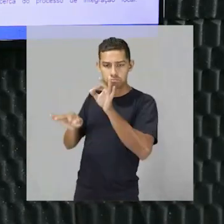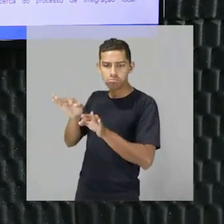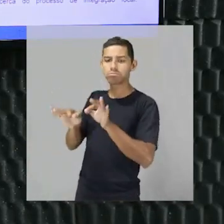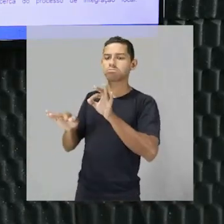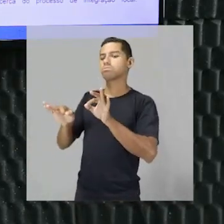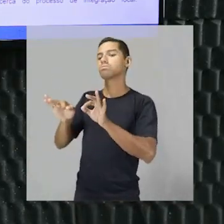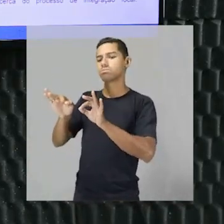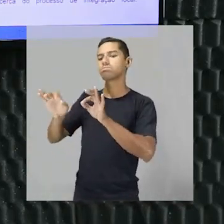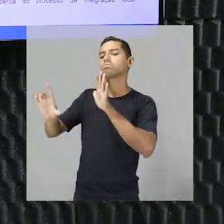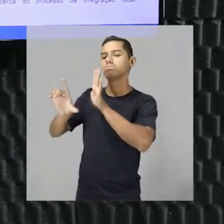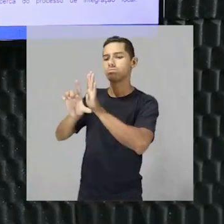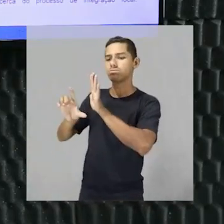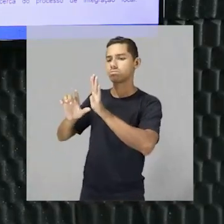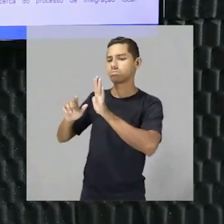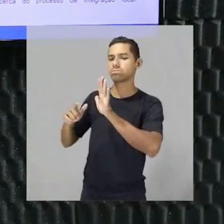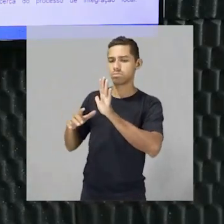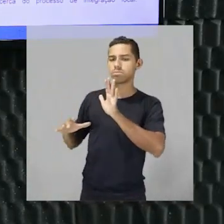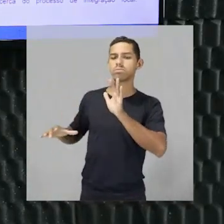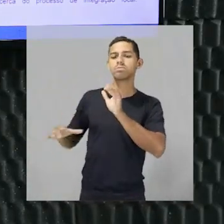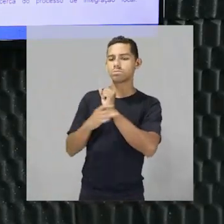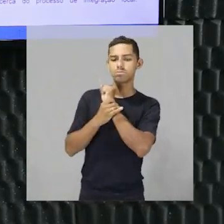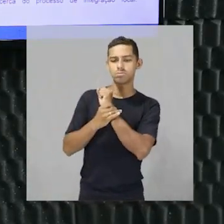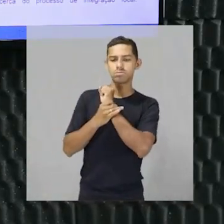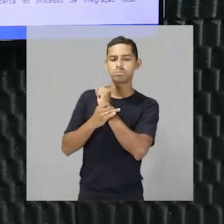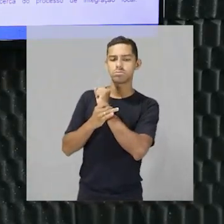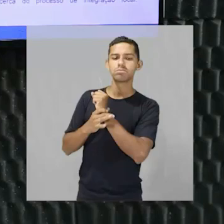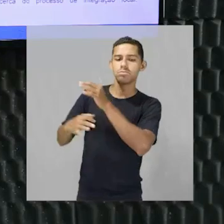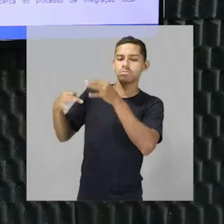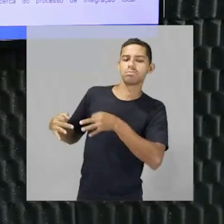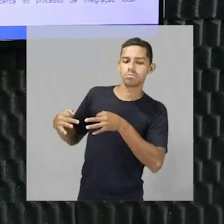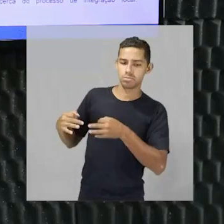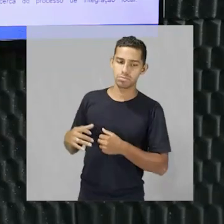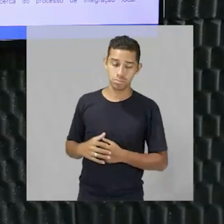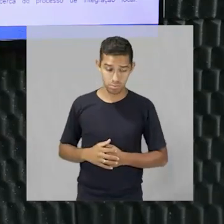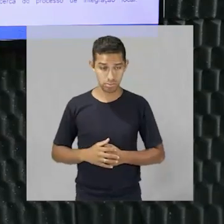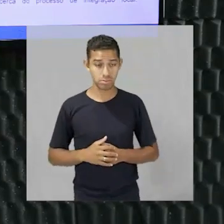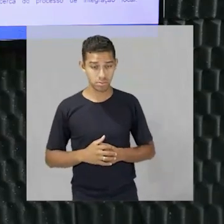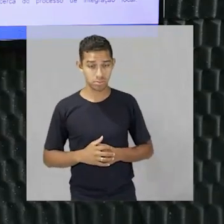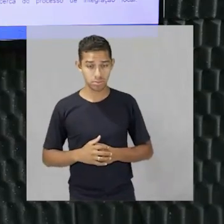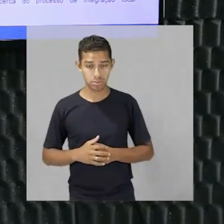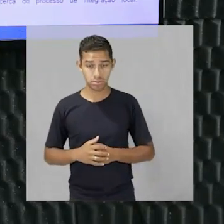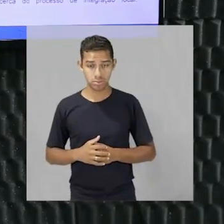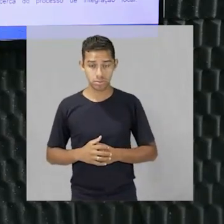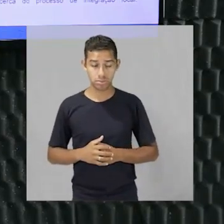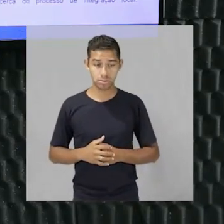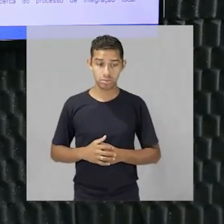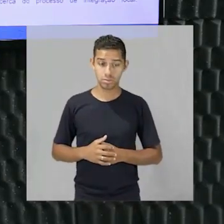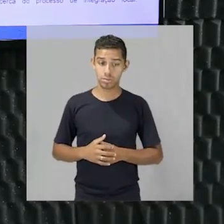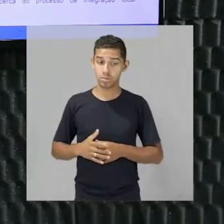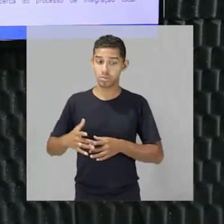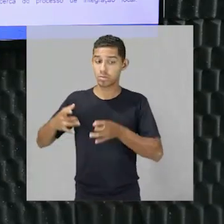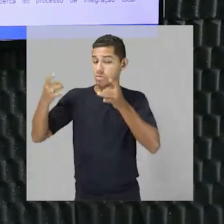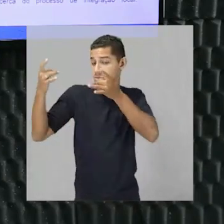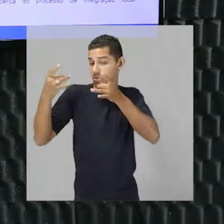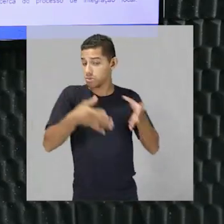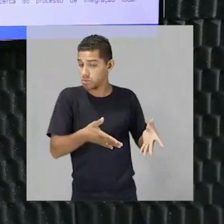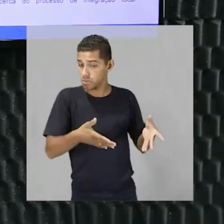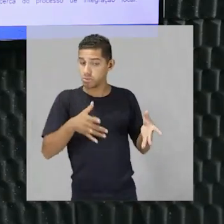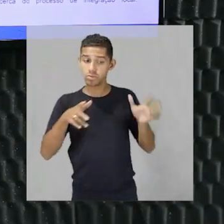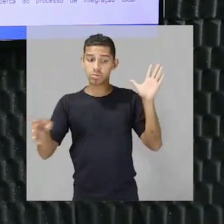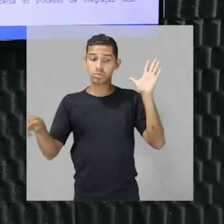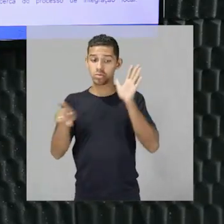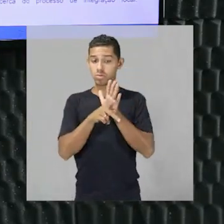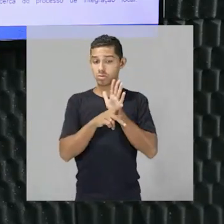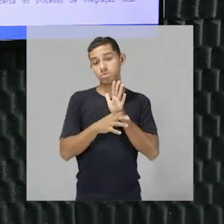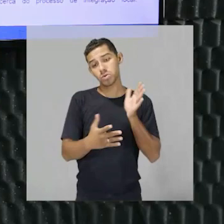seja, a lei que os protege totalmente, beleza? Aí ele continua. A deixarem de exercitar, ao